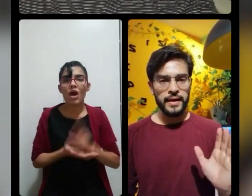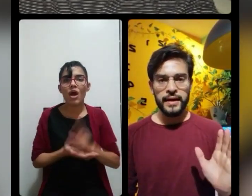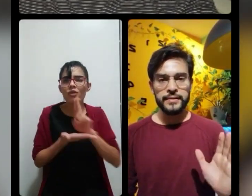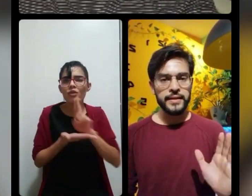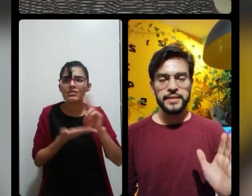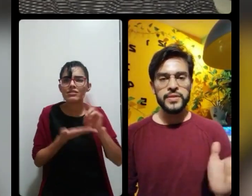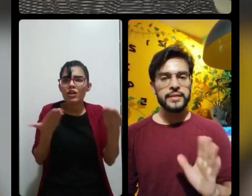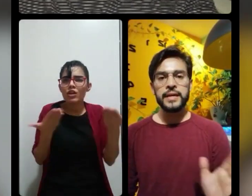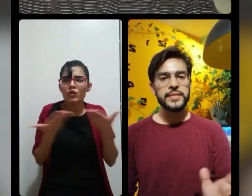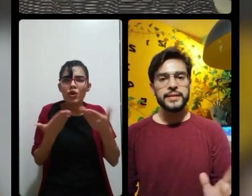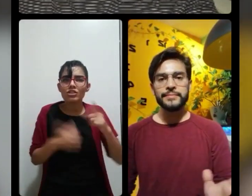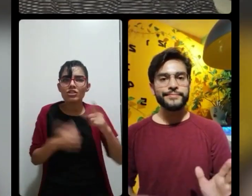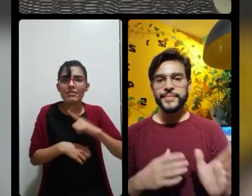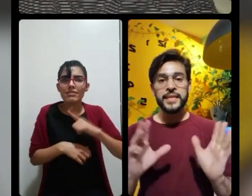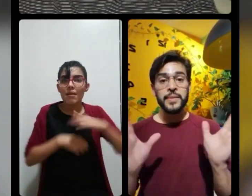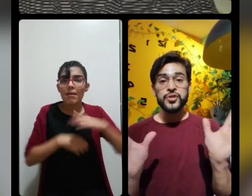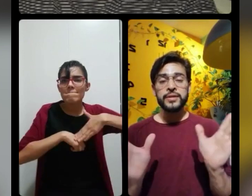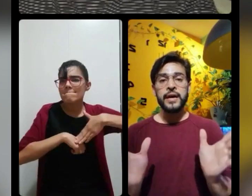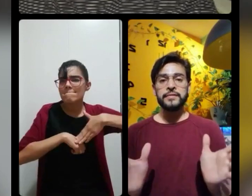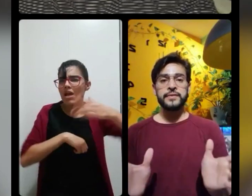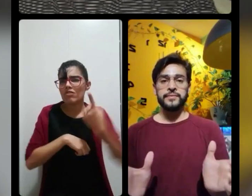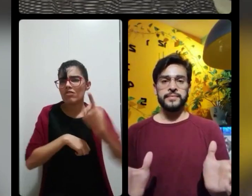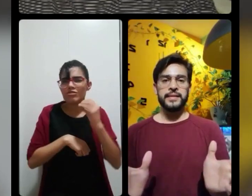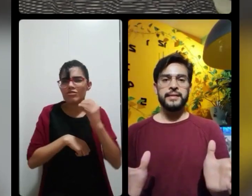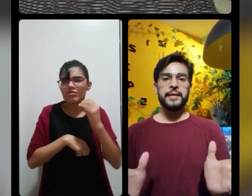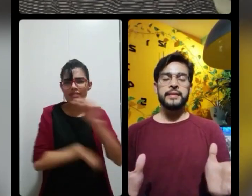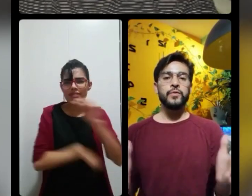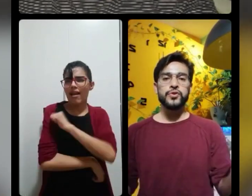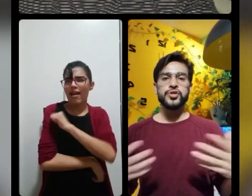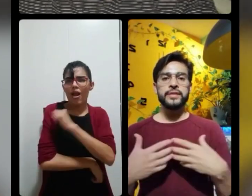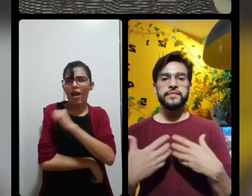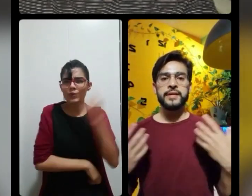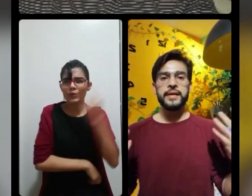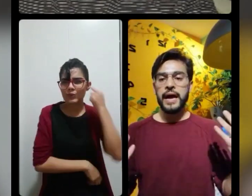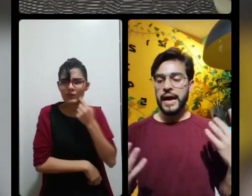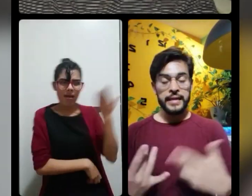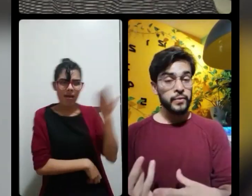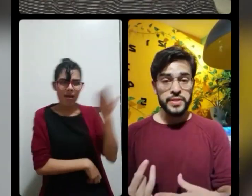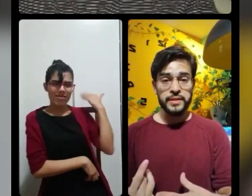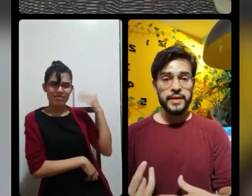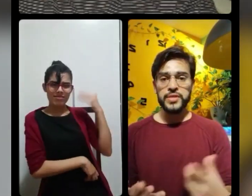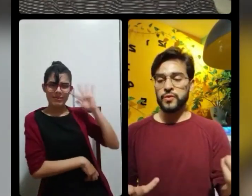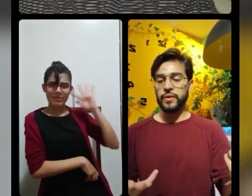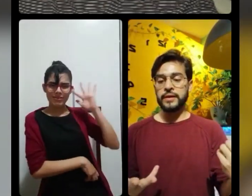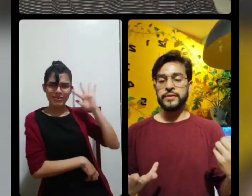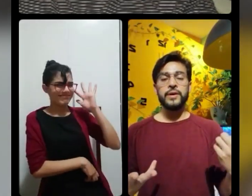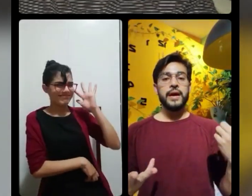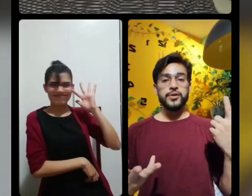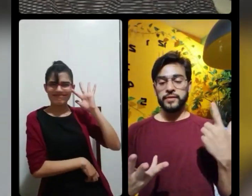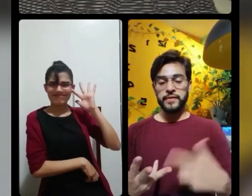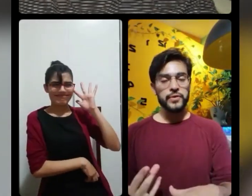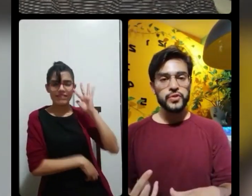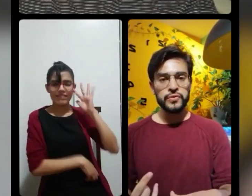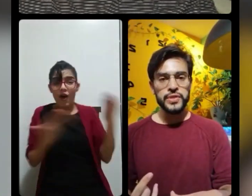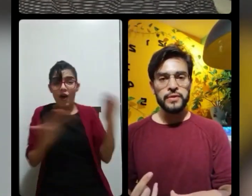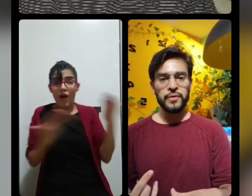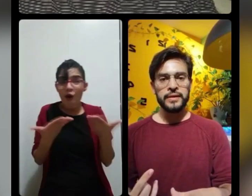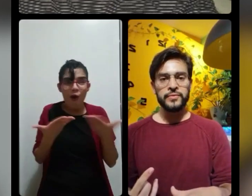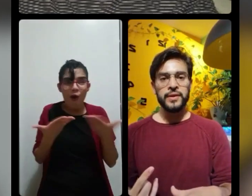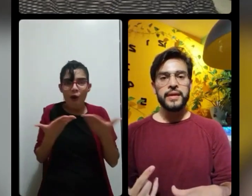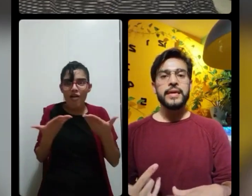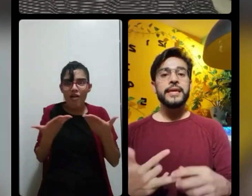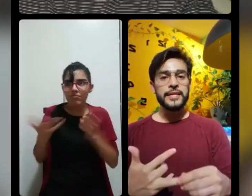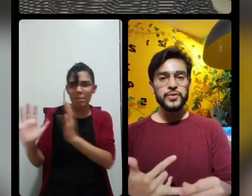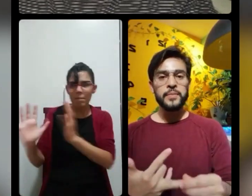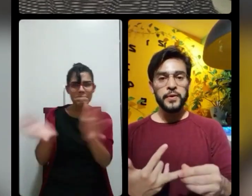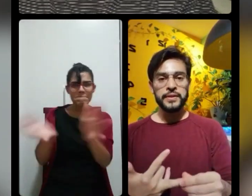coisa que há 10 anos atrás era inimaginável. Né? Então, hoje a gente vê a língua de sinais circulando, a gente vê os surdos